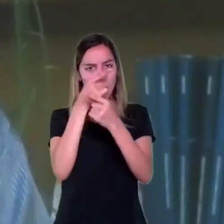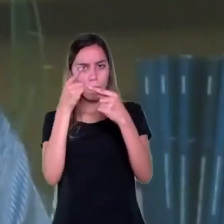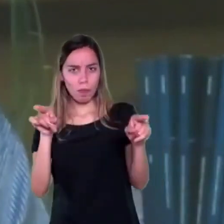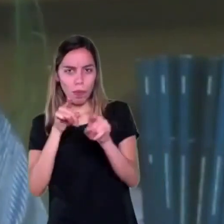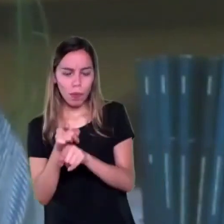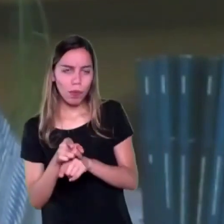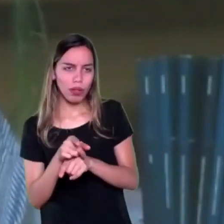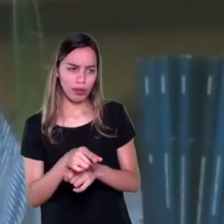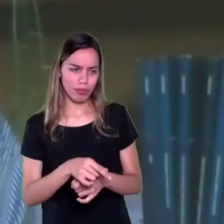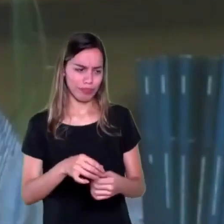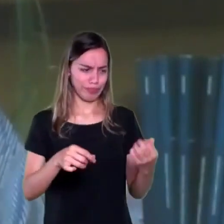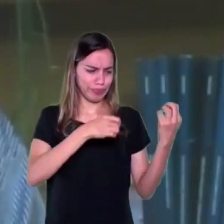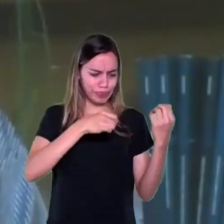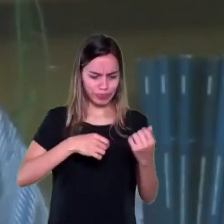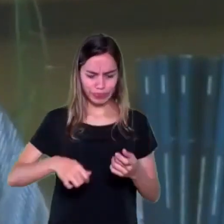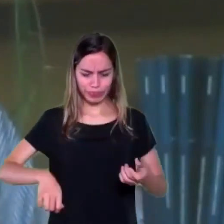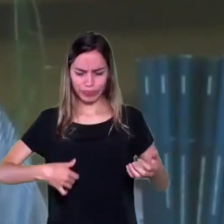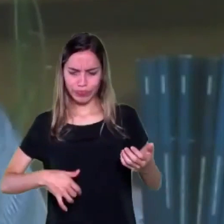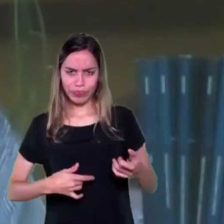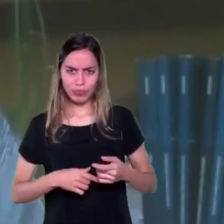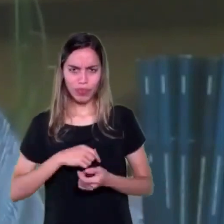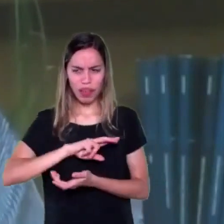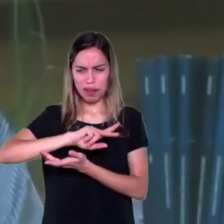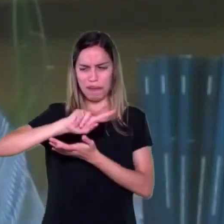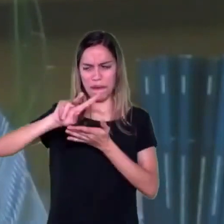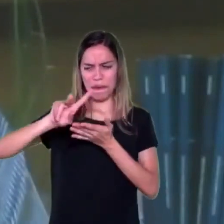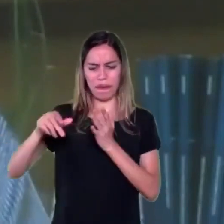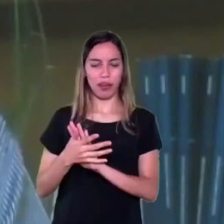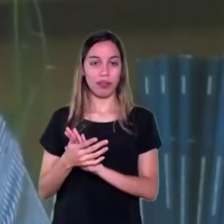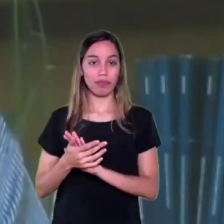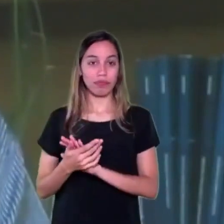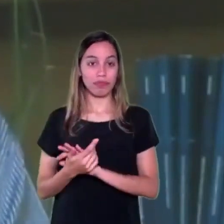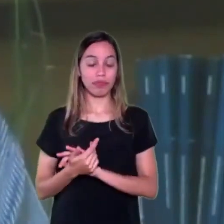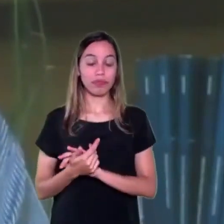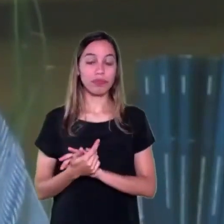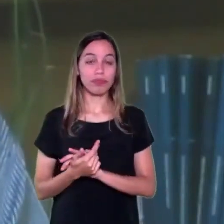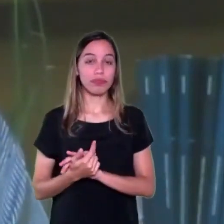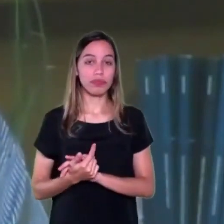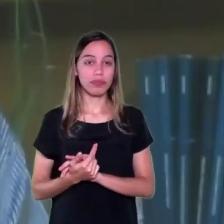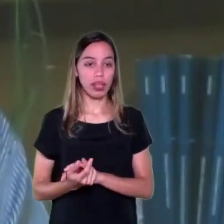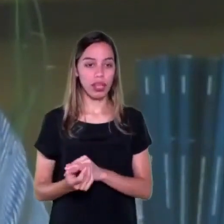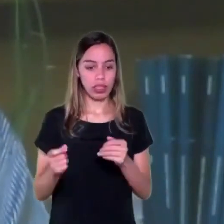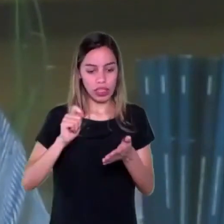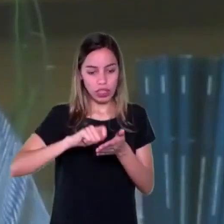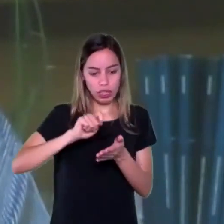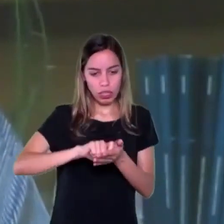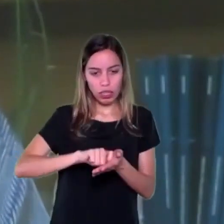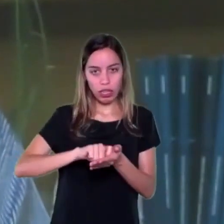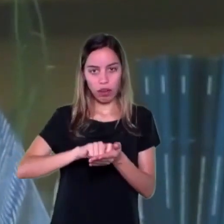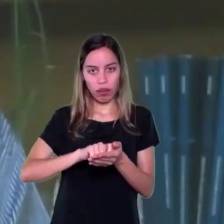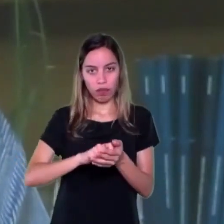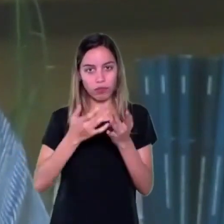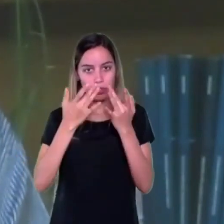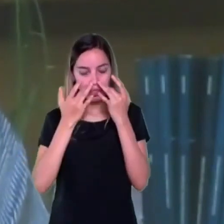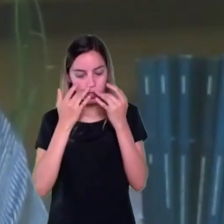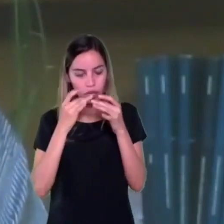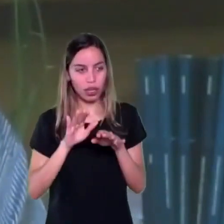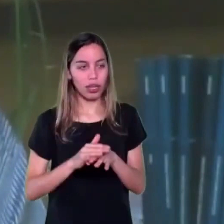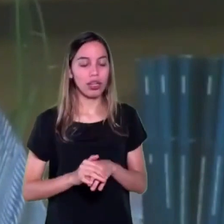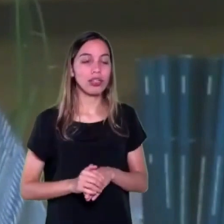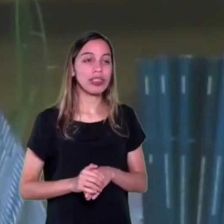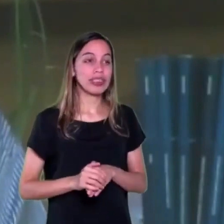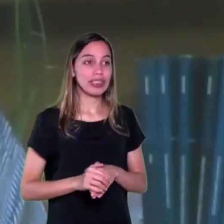tocava vários instrumentos, dramaturgo, ele escrevia as peças de teatro, e foi, assim, a